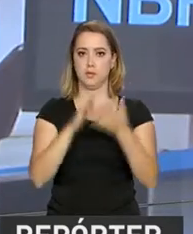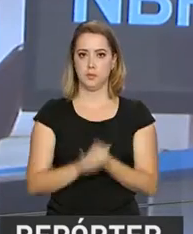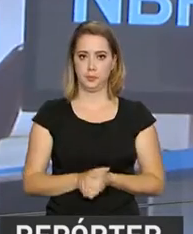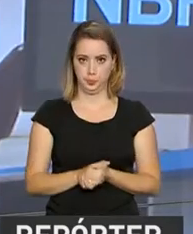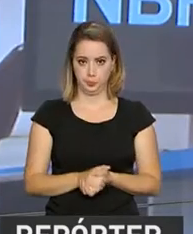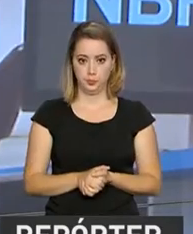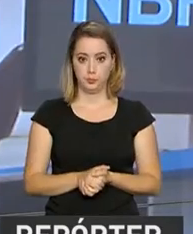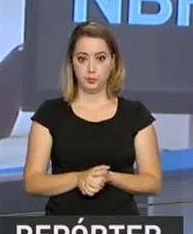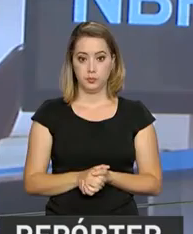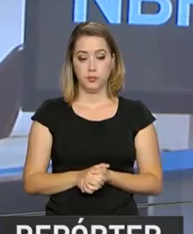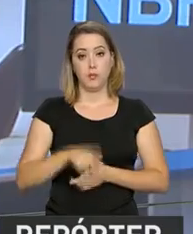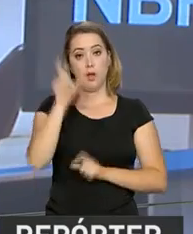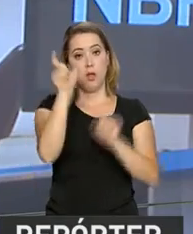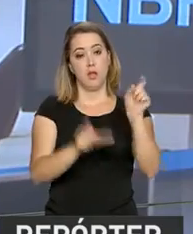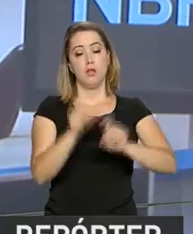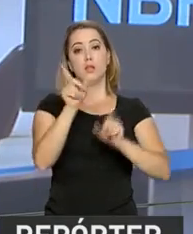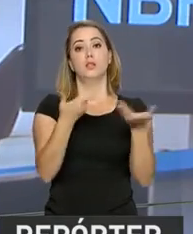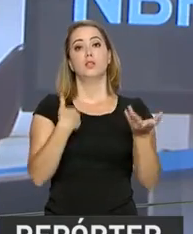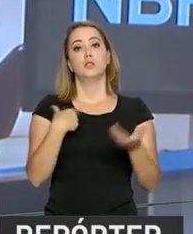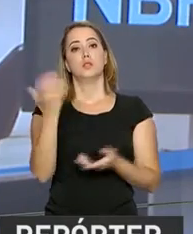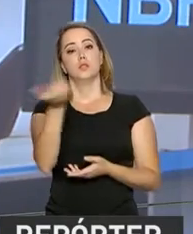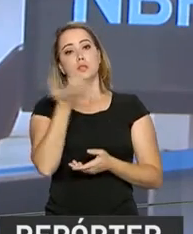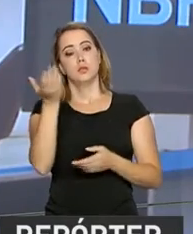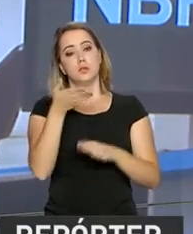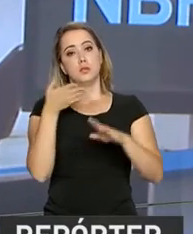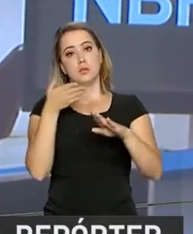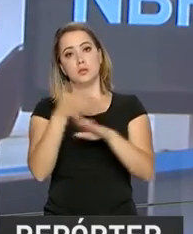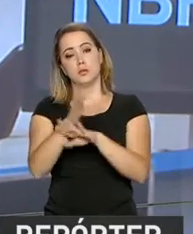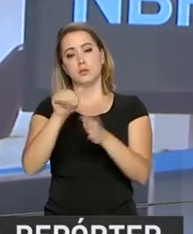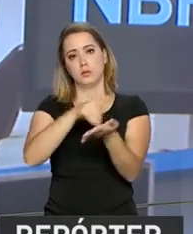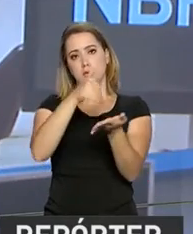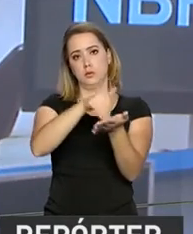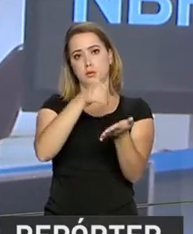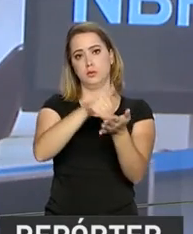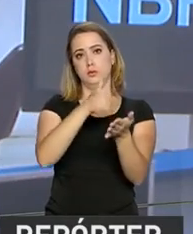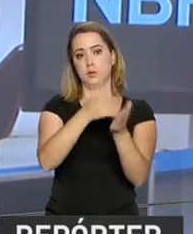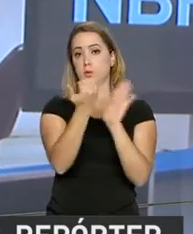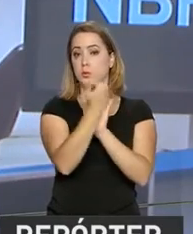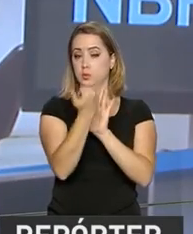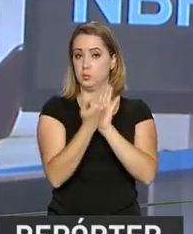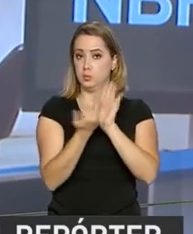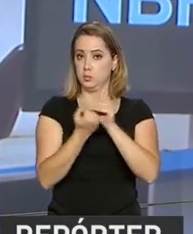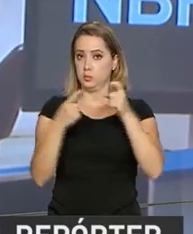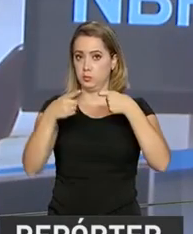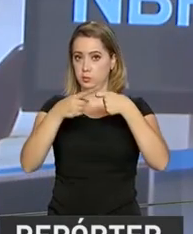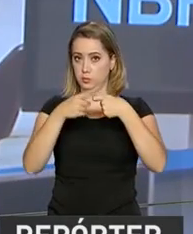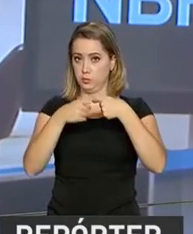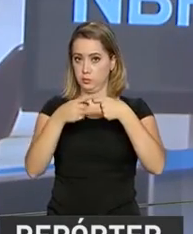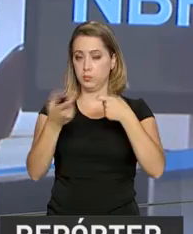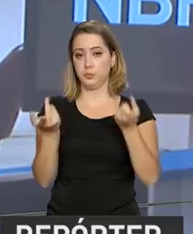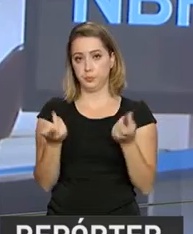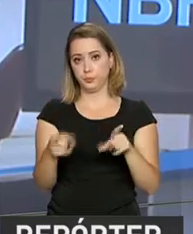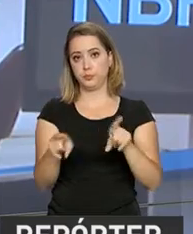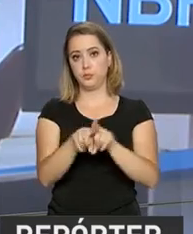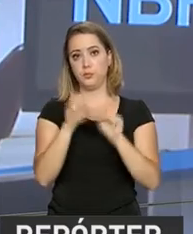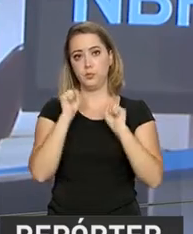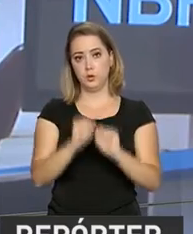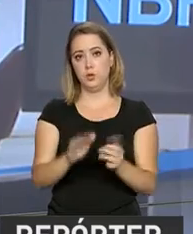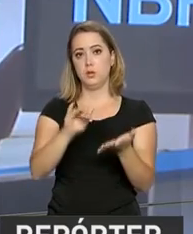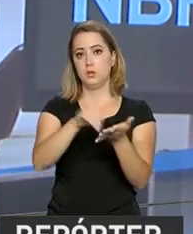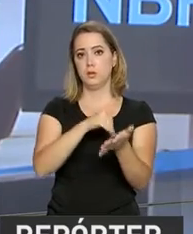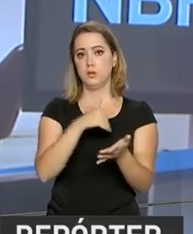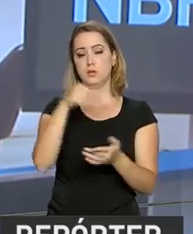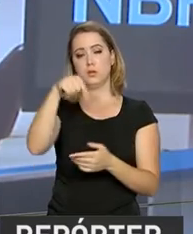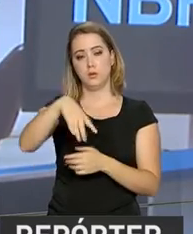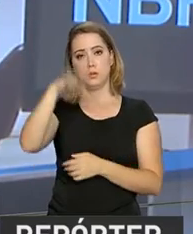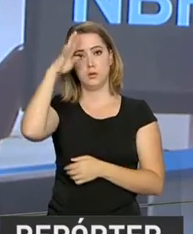os brasileiros interessados em participar do Mais Médicos podem se inscrever até essa quarta-feira. São mais de 1.200